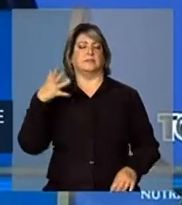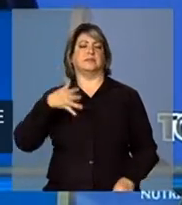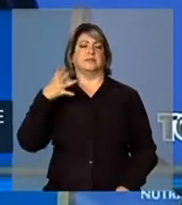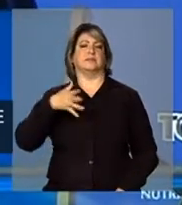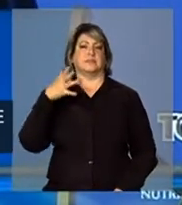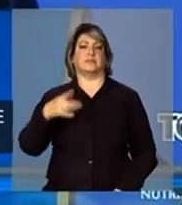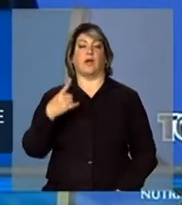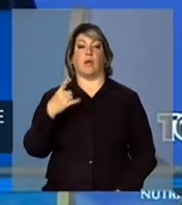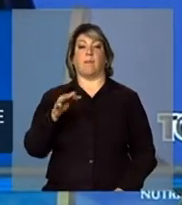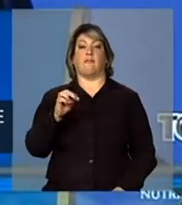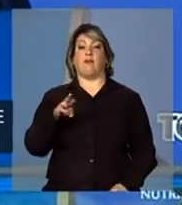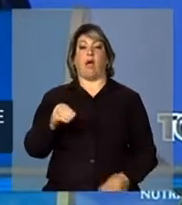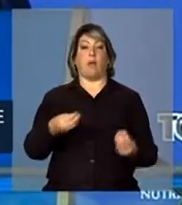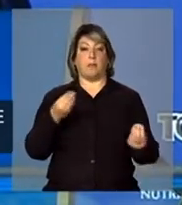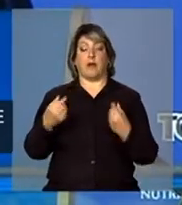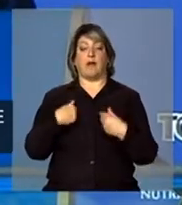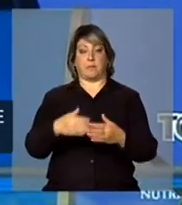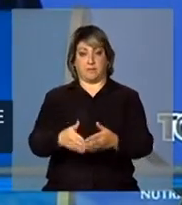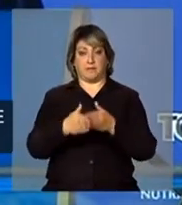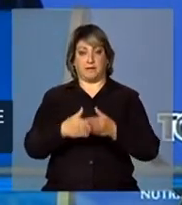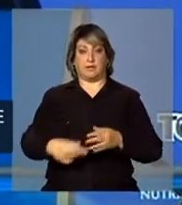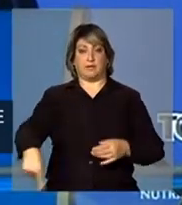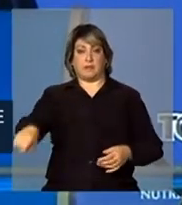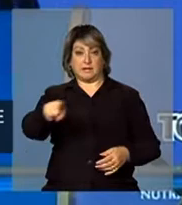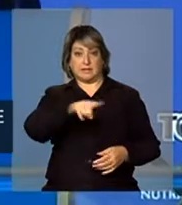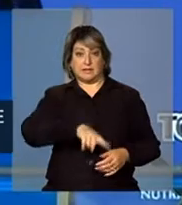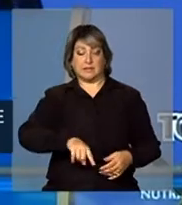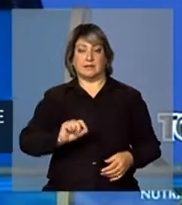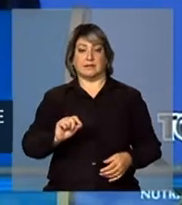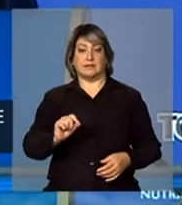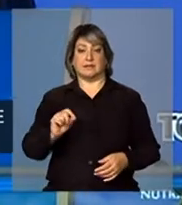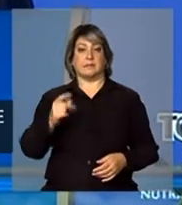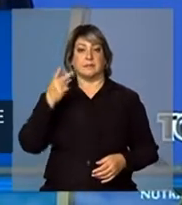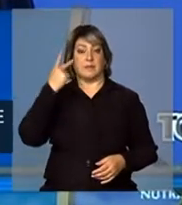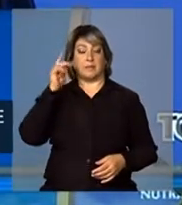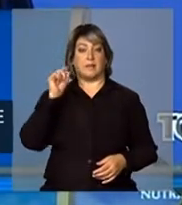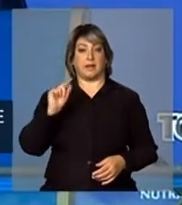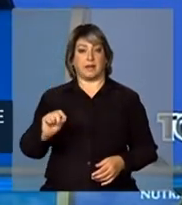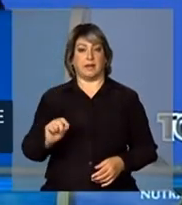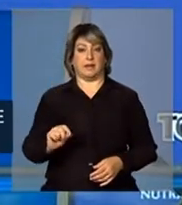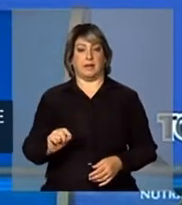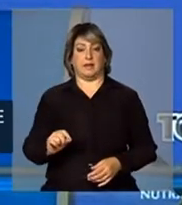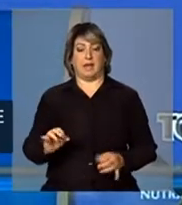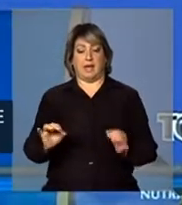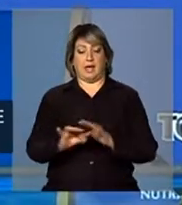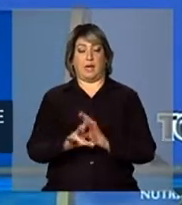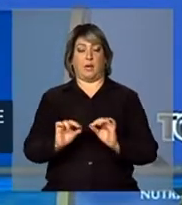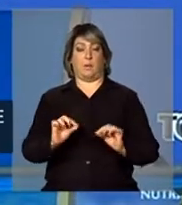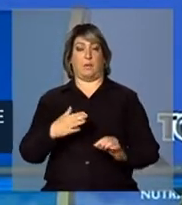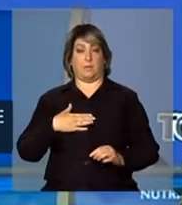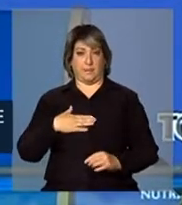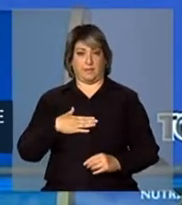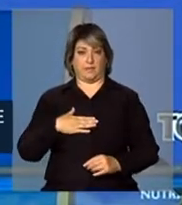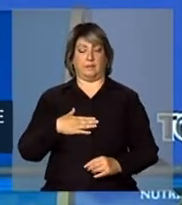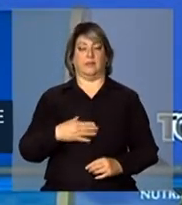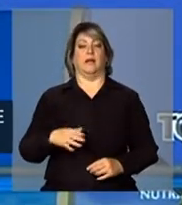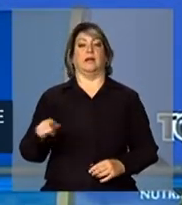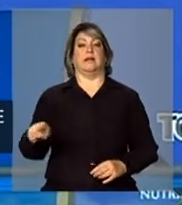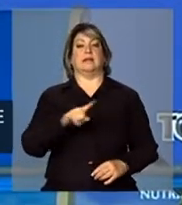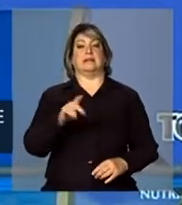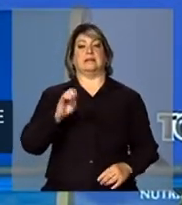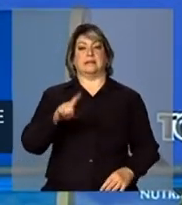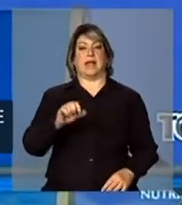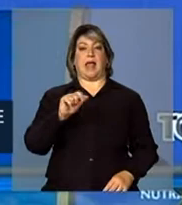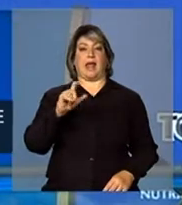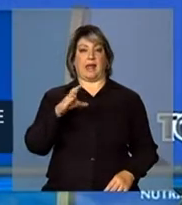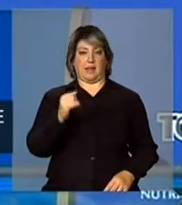que eu vou pedir aos senhores para acabar o meu. O Zé de Alencar, de forma